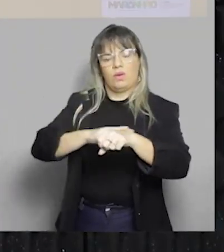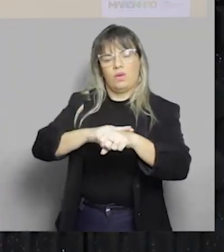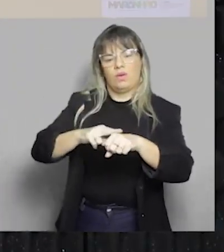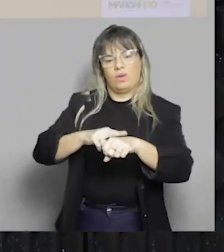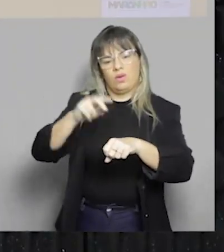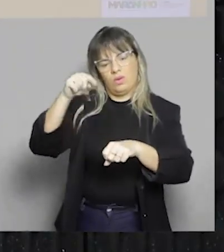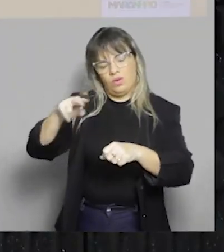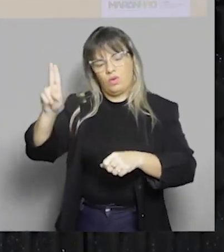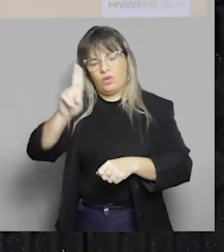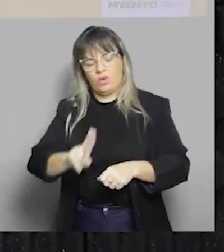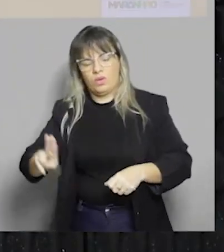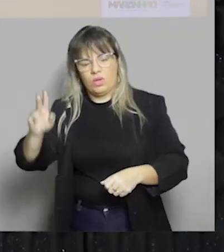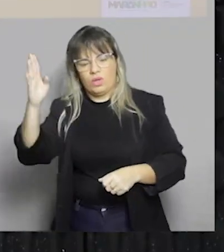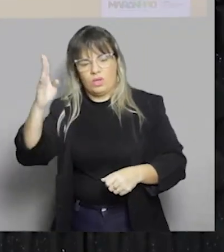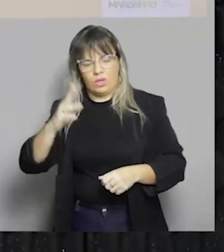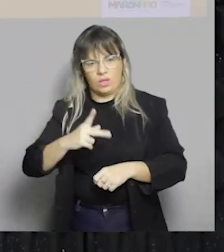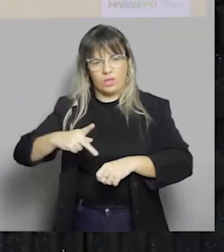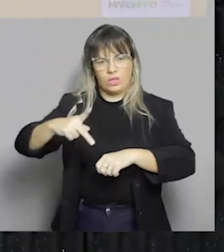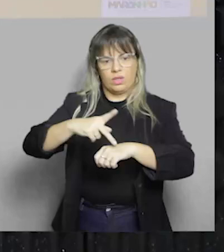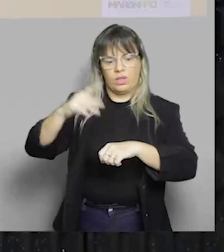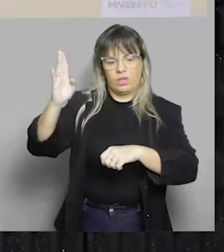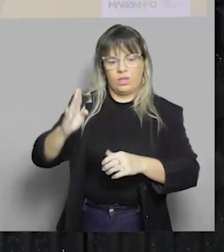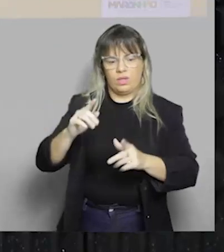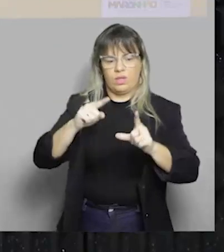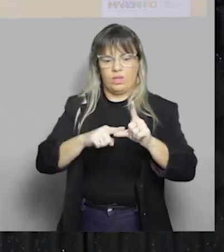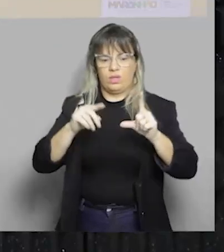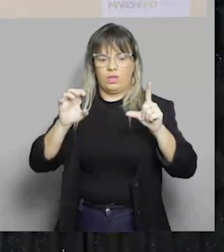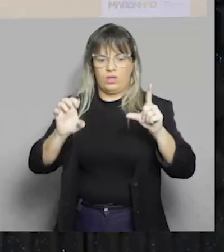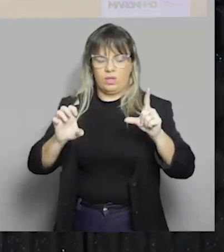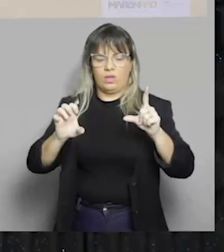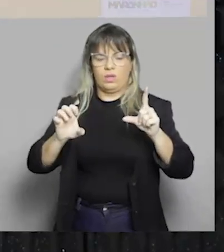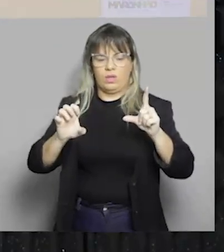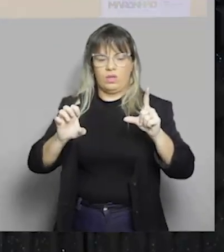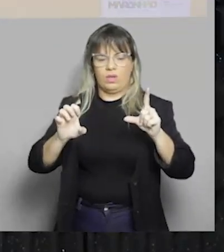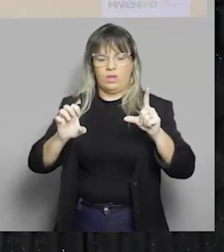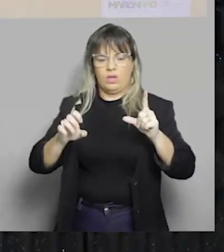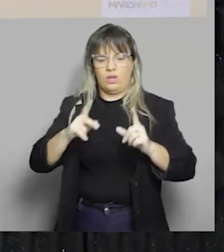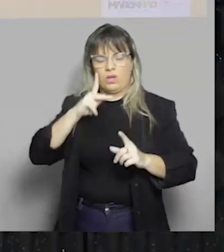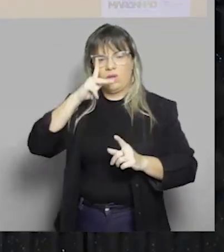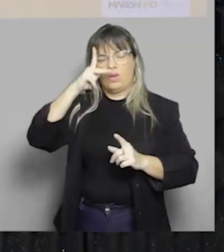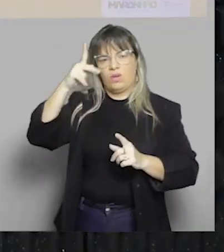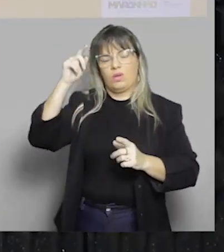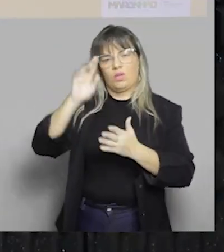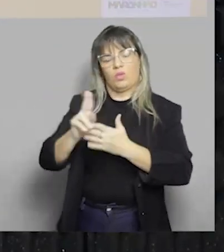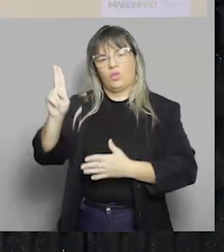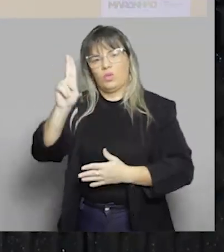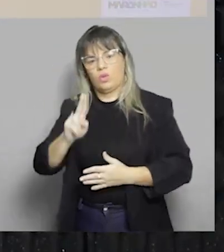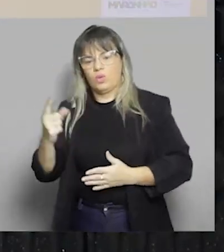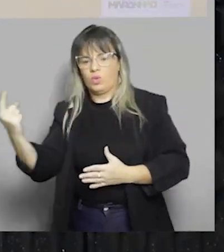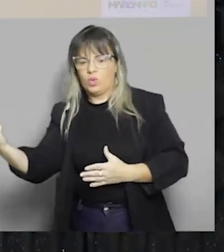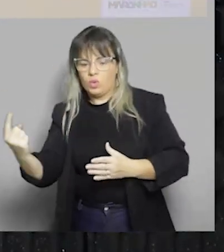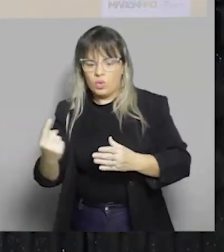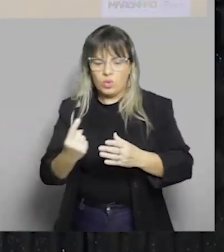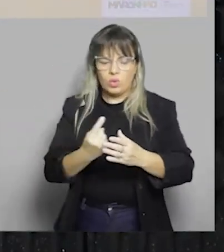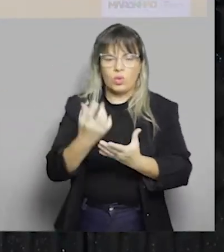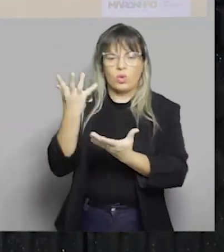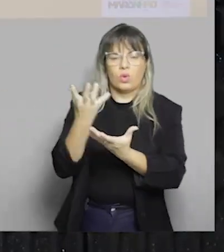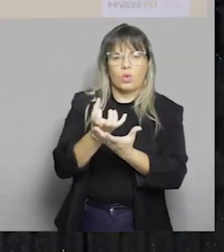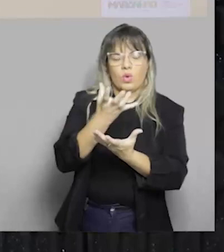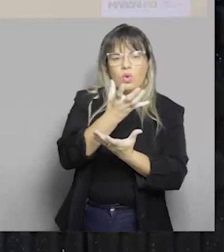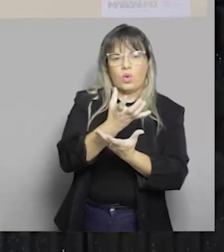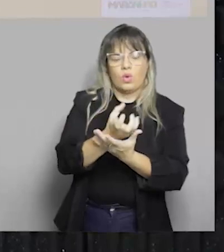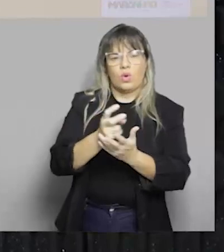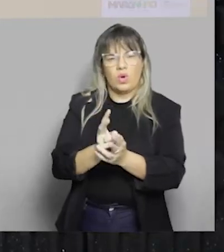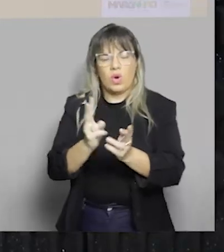Brasil trouxe foi o fortalecimento das atividades monocultoras, como eu acabei de explicar, valorizando o lucro devido ao